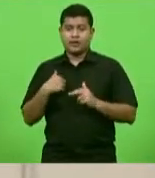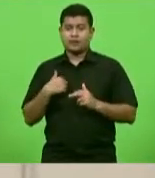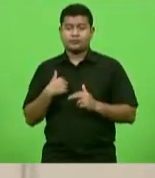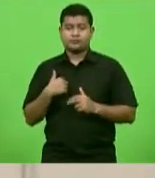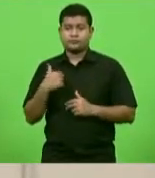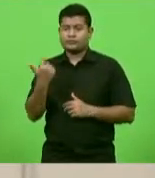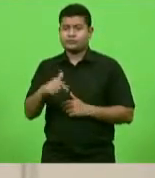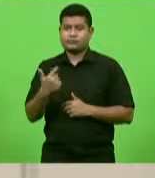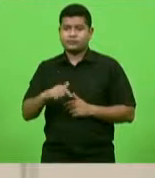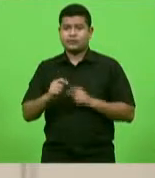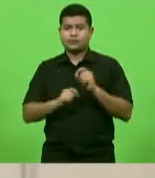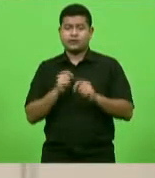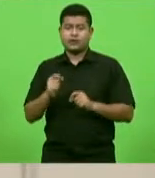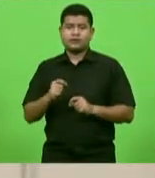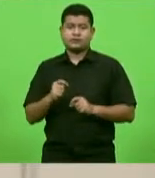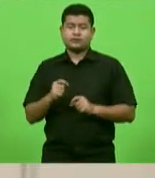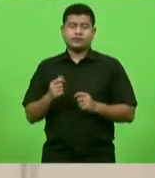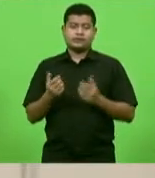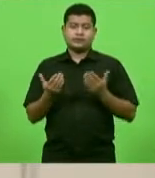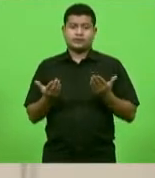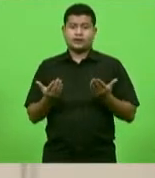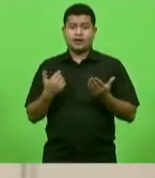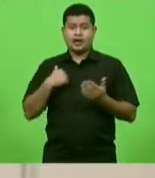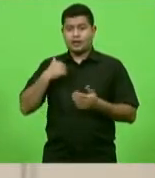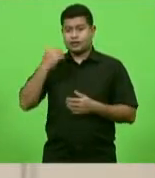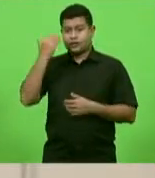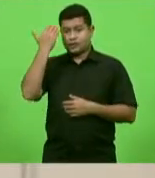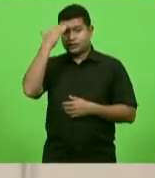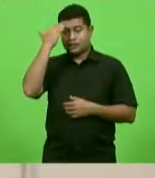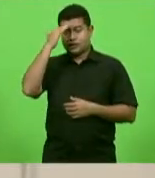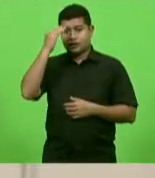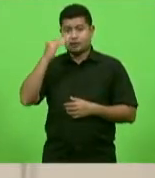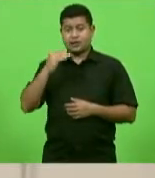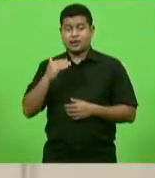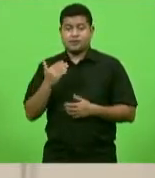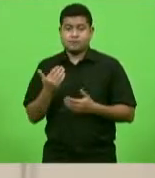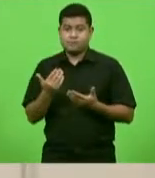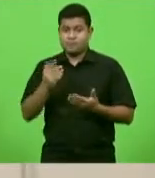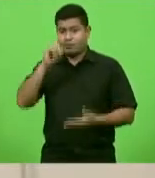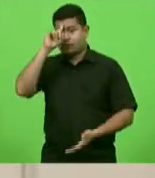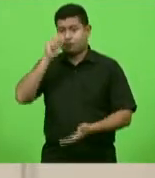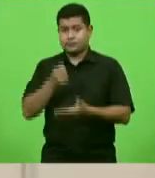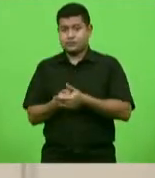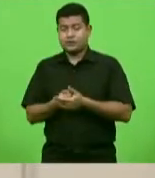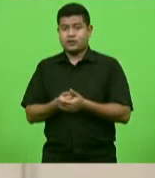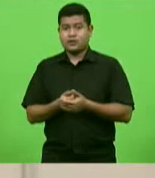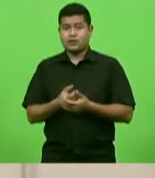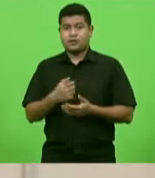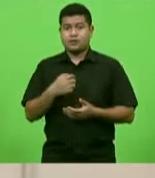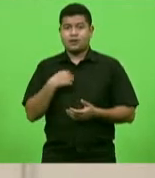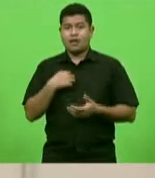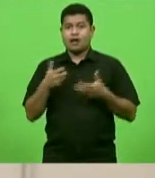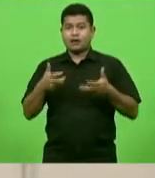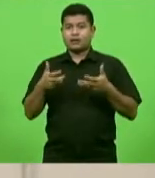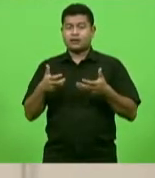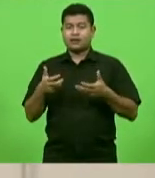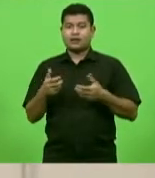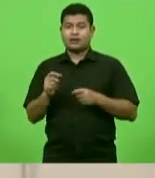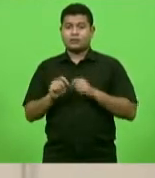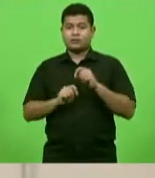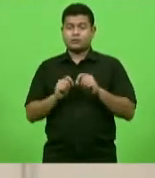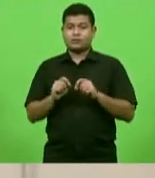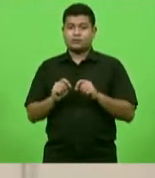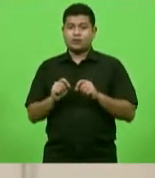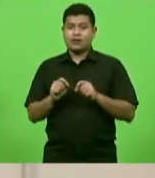algum a autoridade decidir e motivadamente buscar respaldo